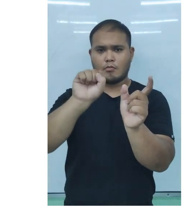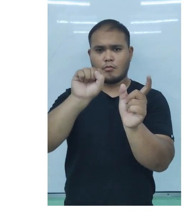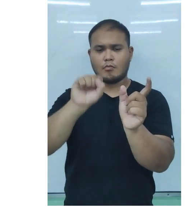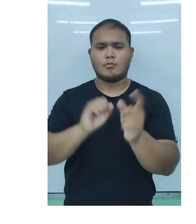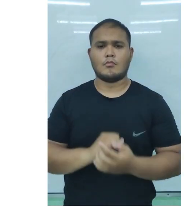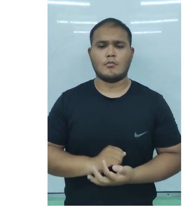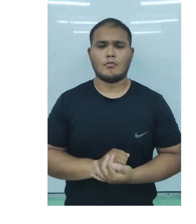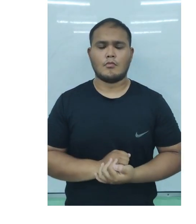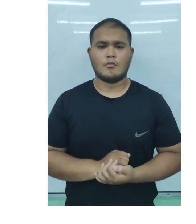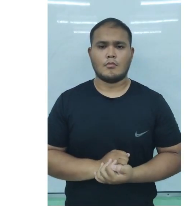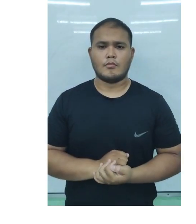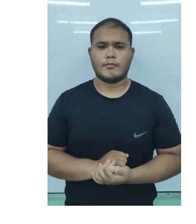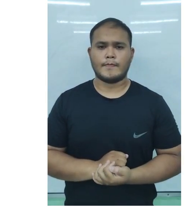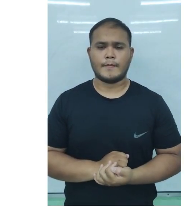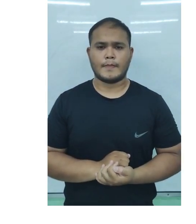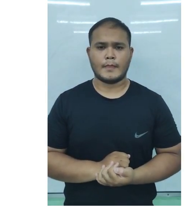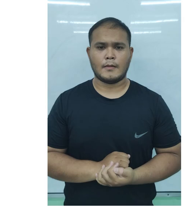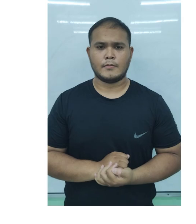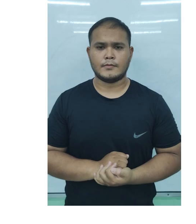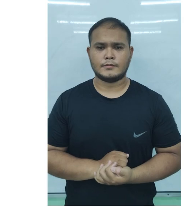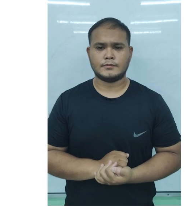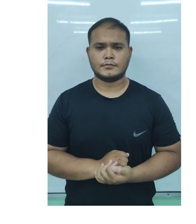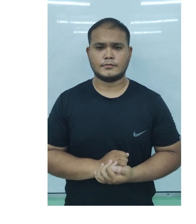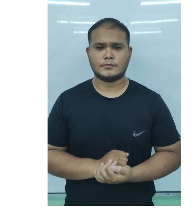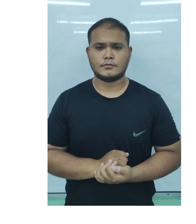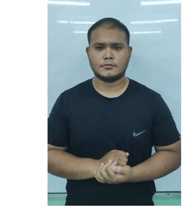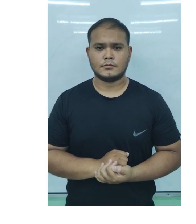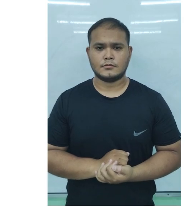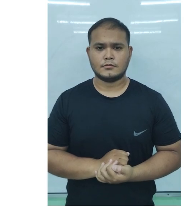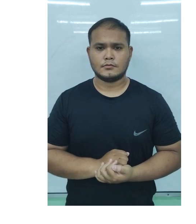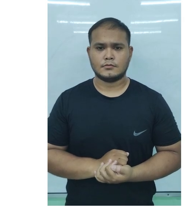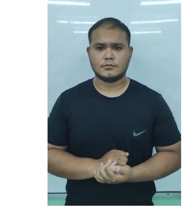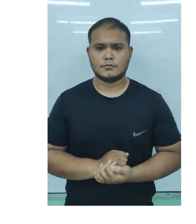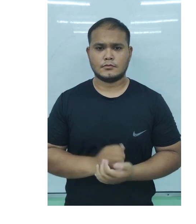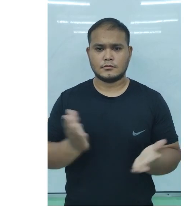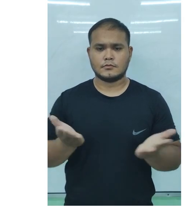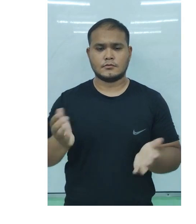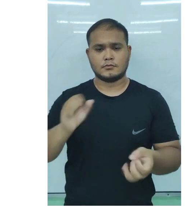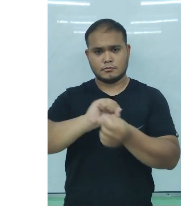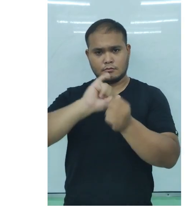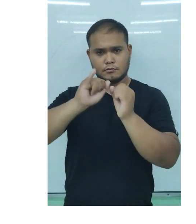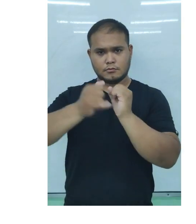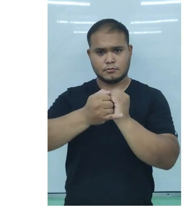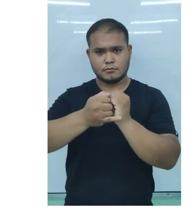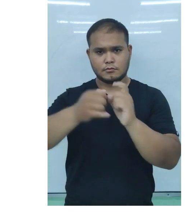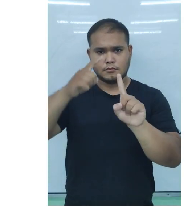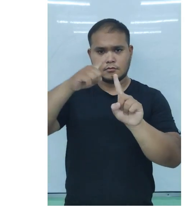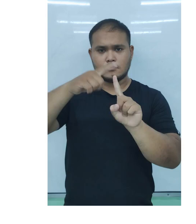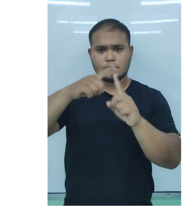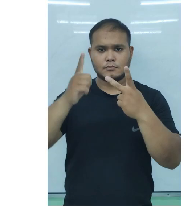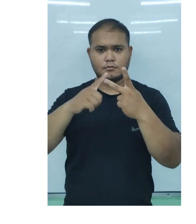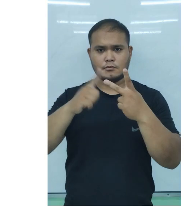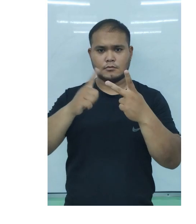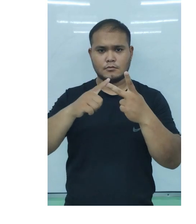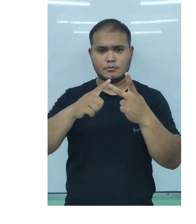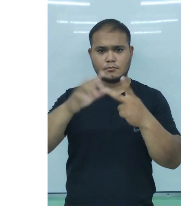Aqui agora nós temos um adjetivo biforme. Fortes, que seria a forma do